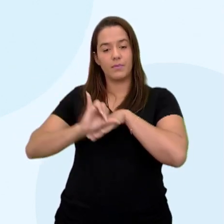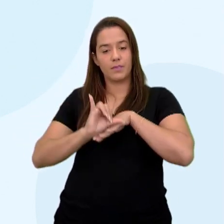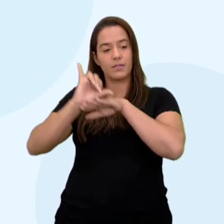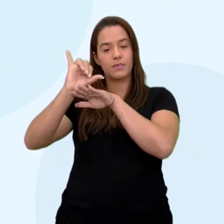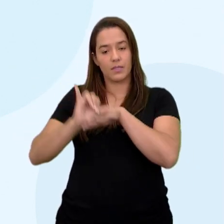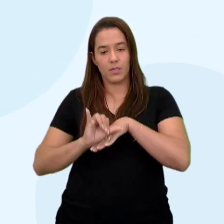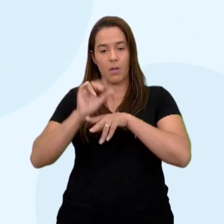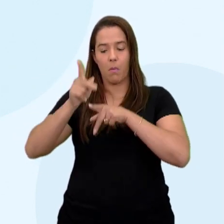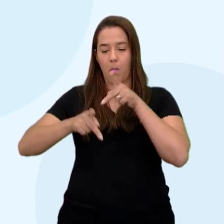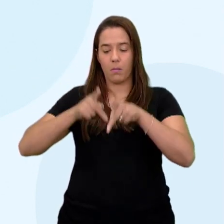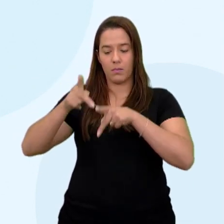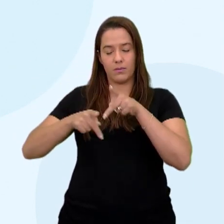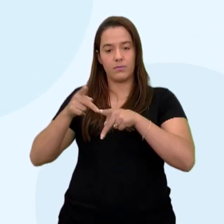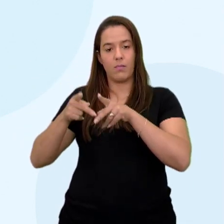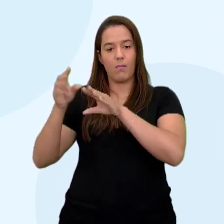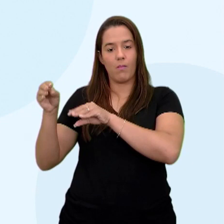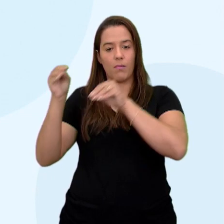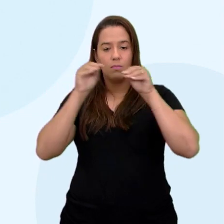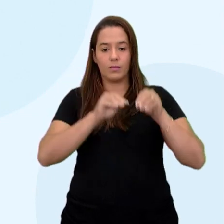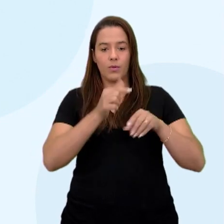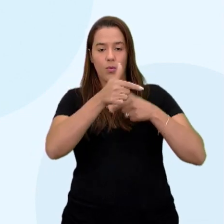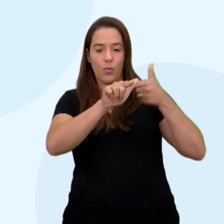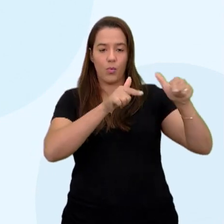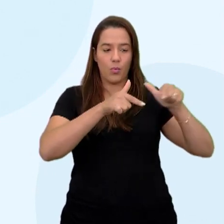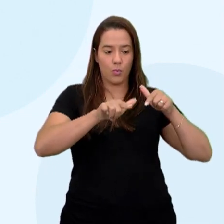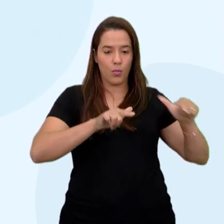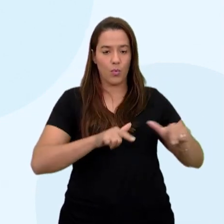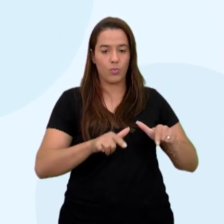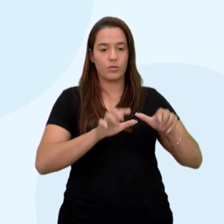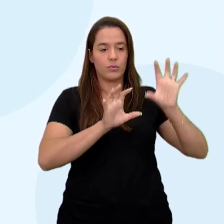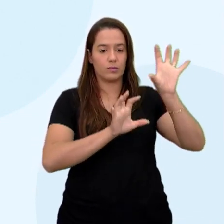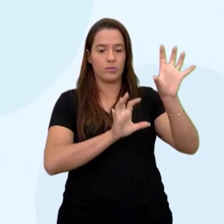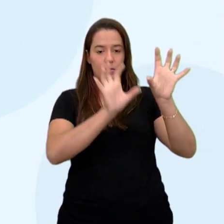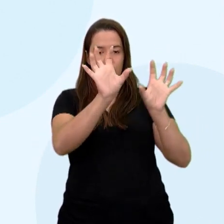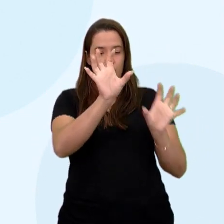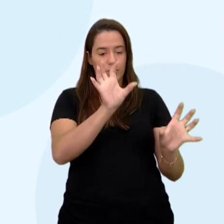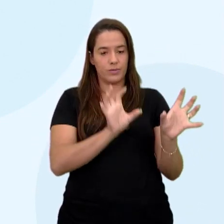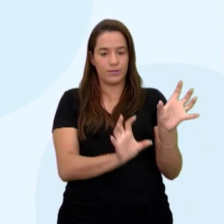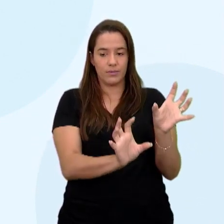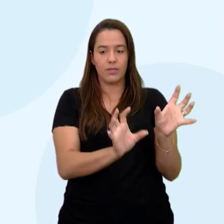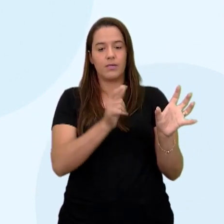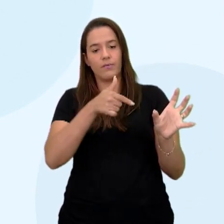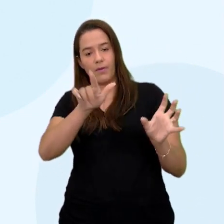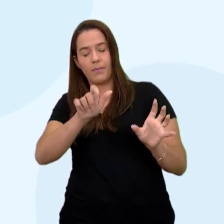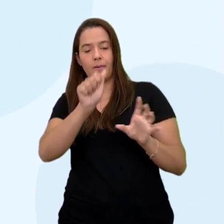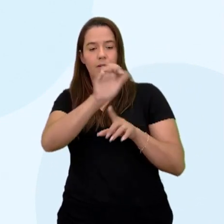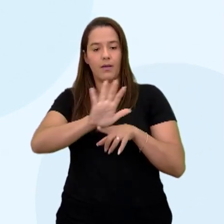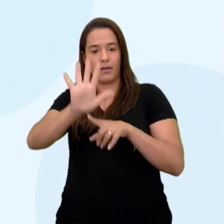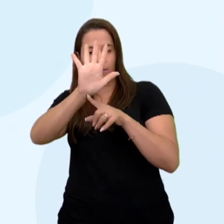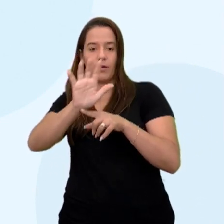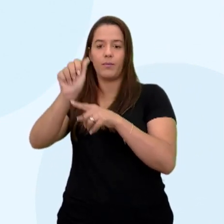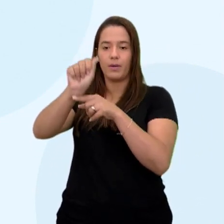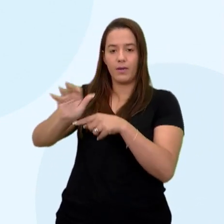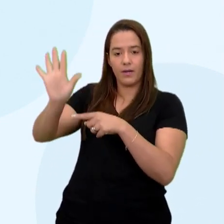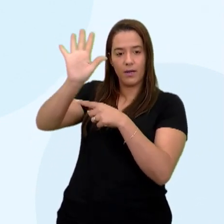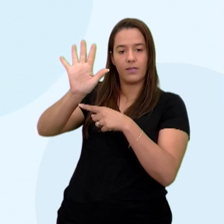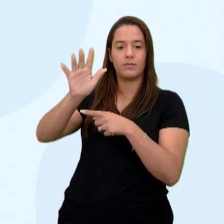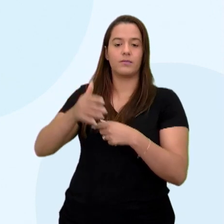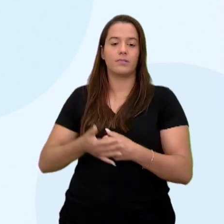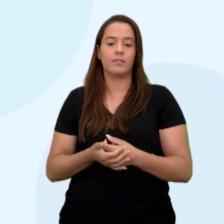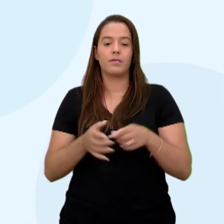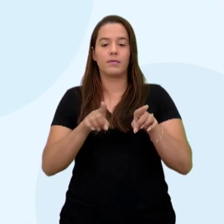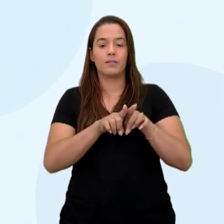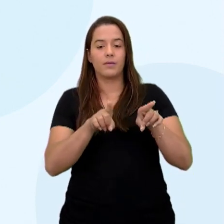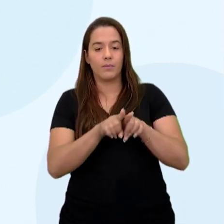vai migrando para os outros continentes, e aí vai para a Europa, vai para a Ásia, vai para